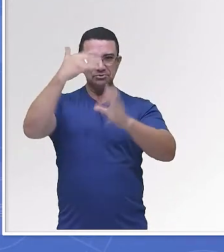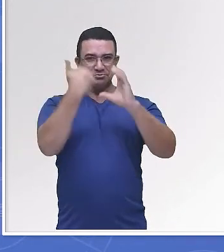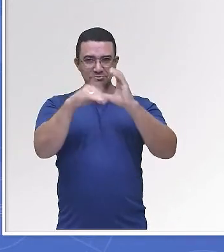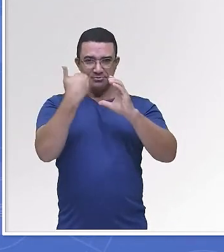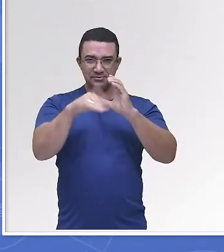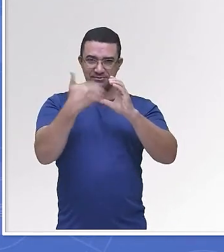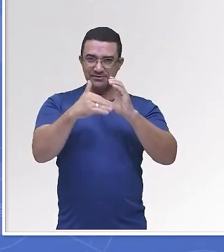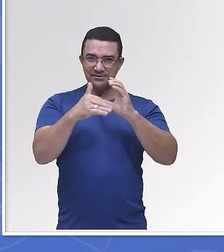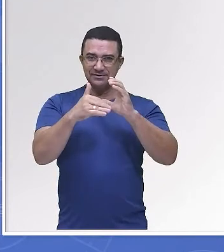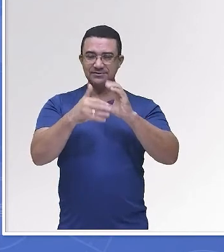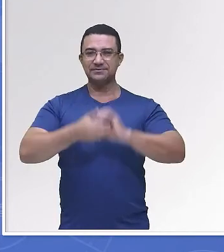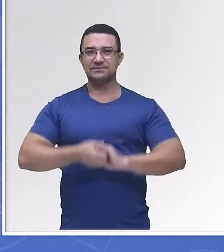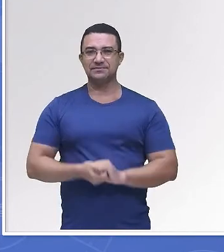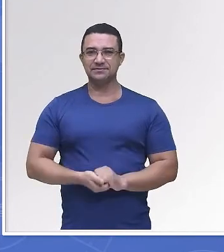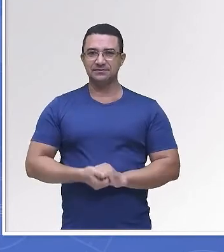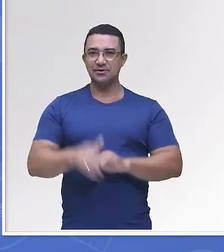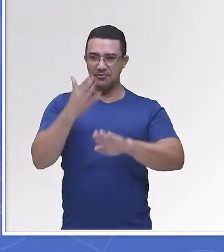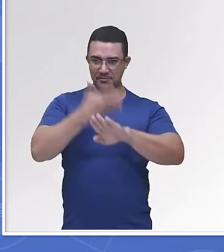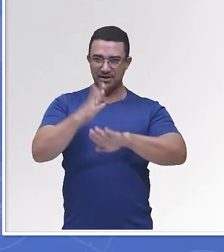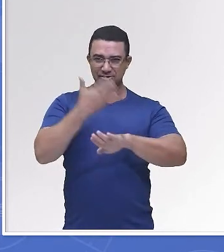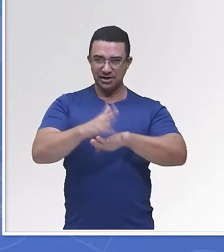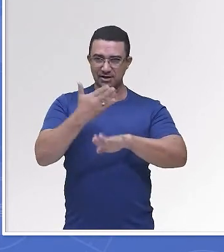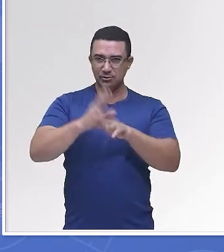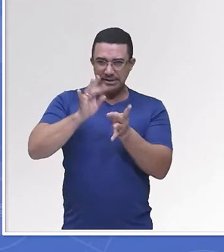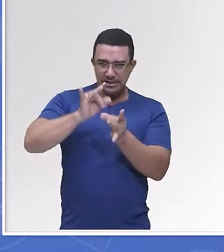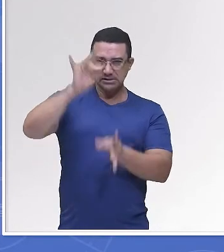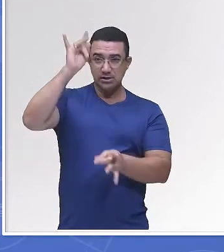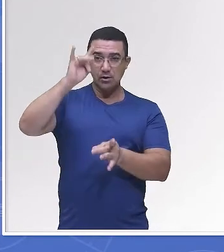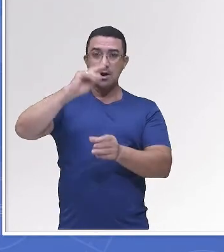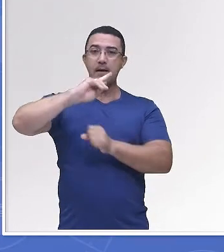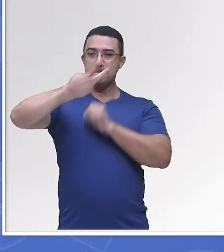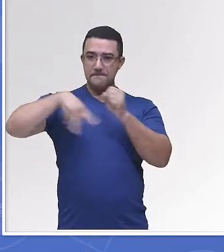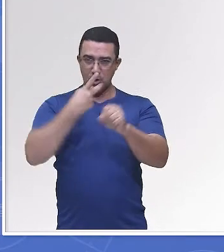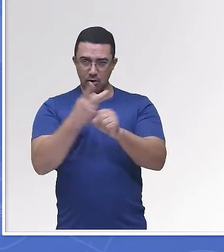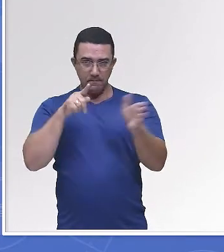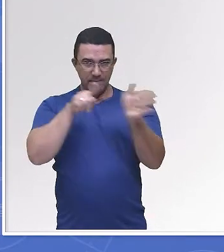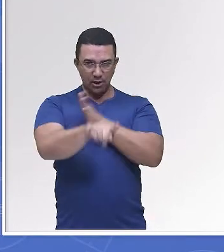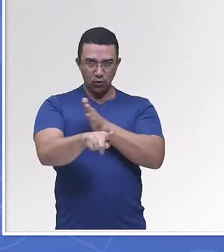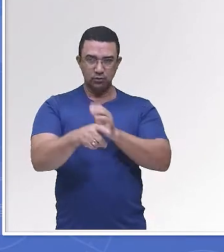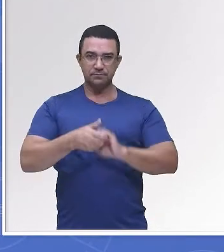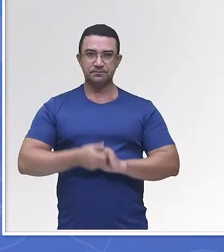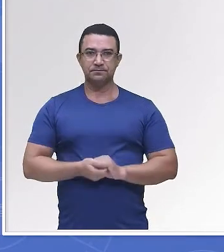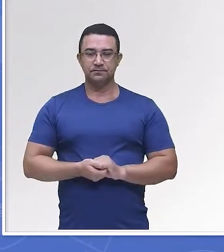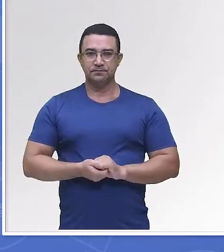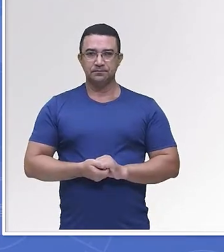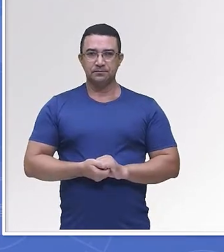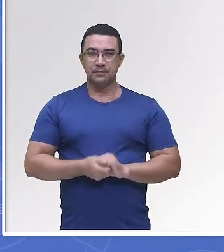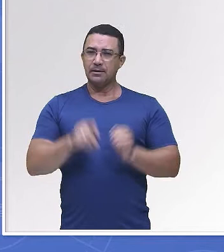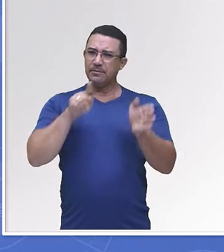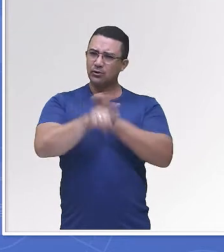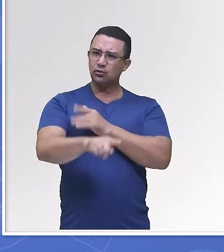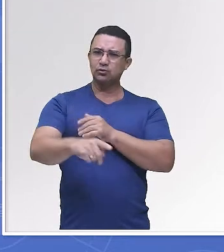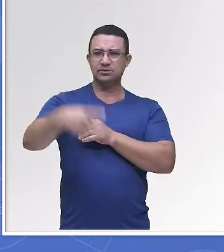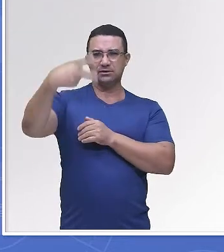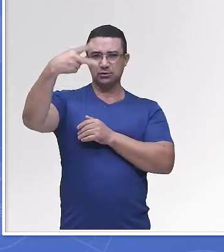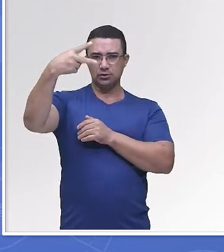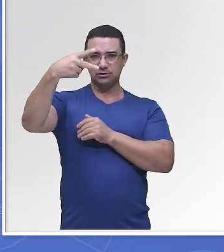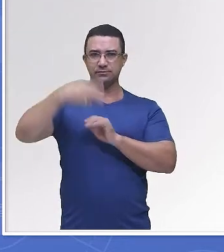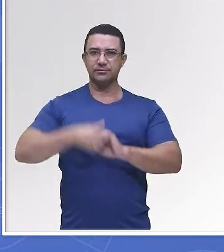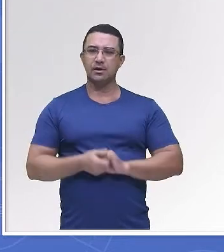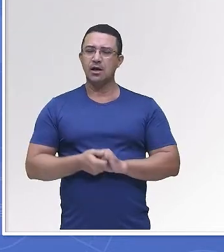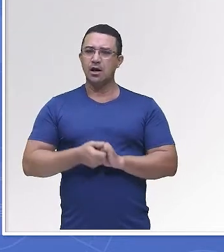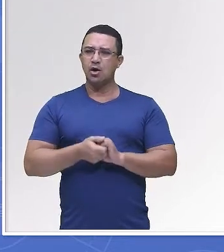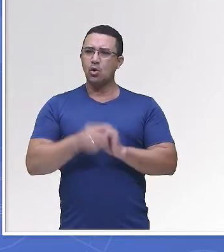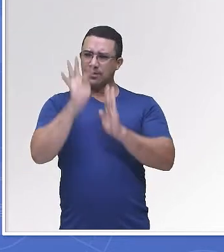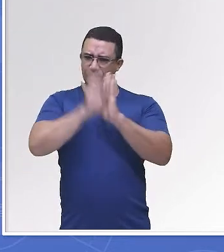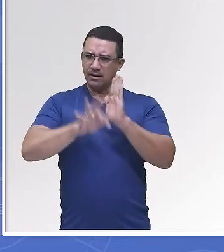nesse nosso praticando sobre descrição. Vamos à próxima questão. A gente tem aí, né? Olha o comando. O texto descritivo